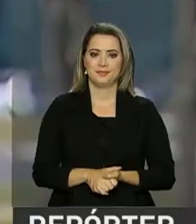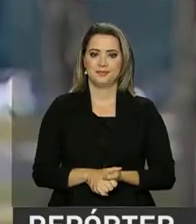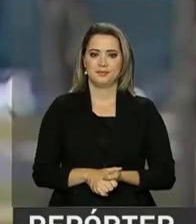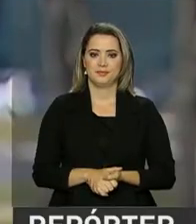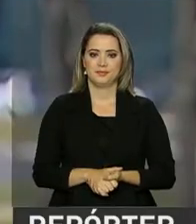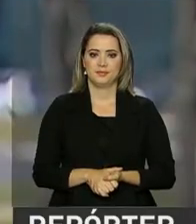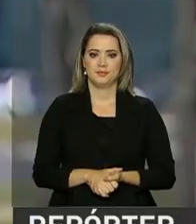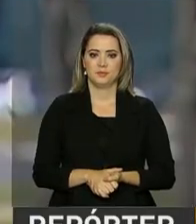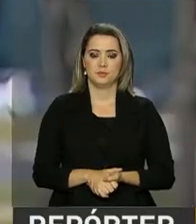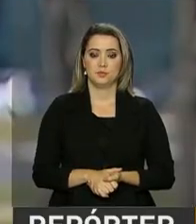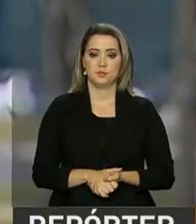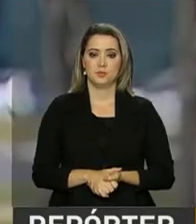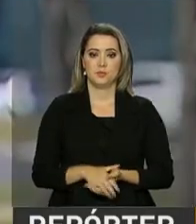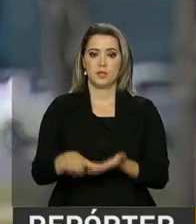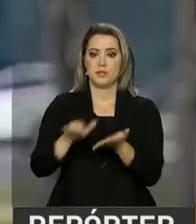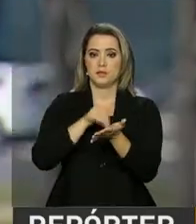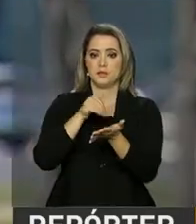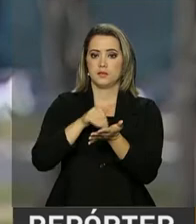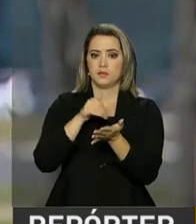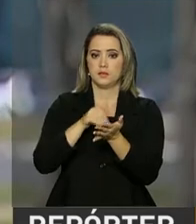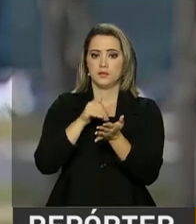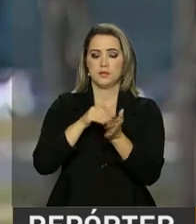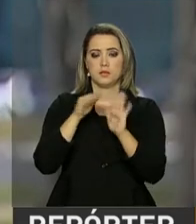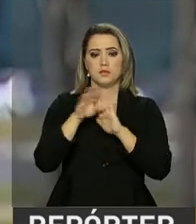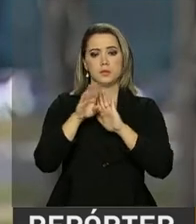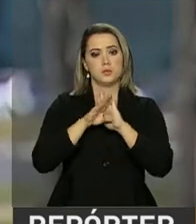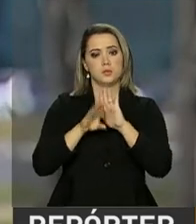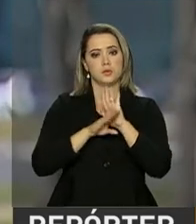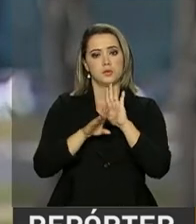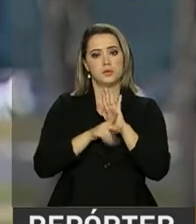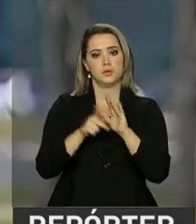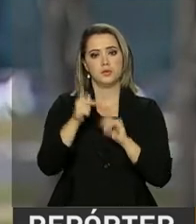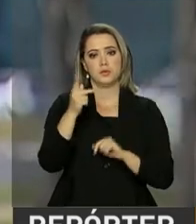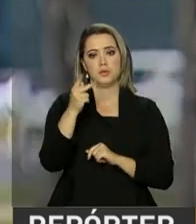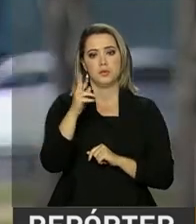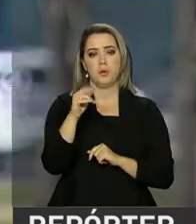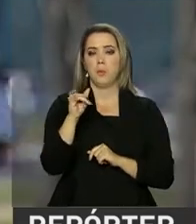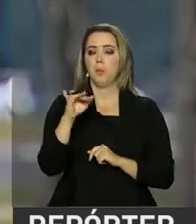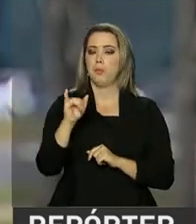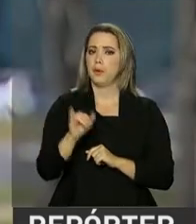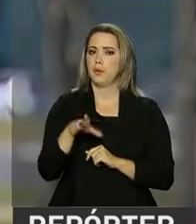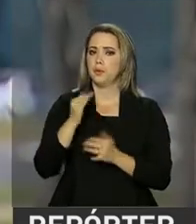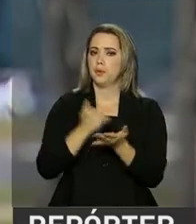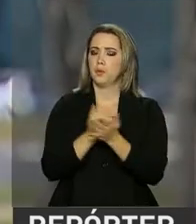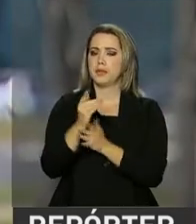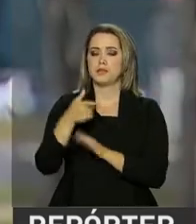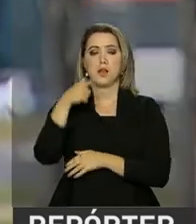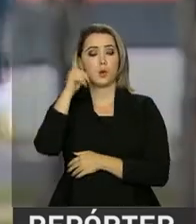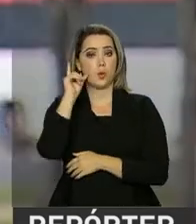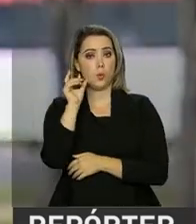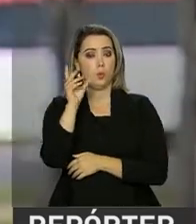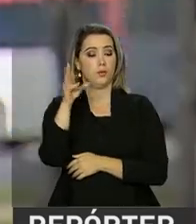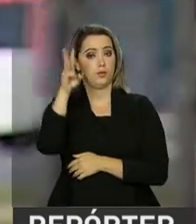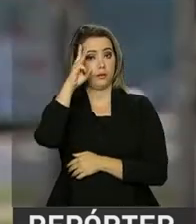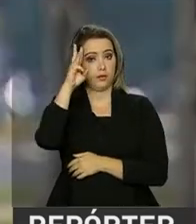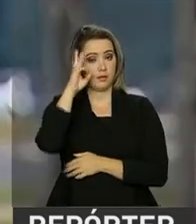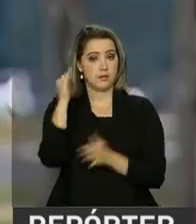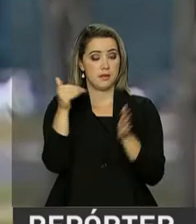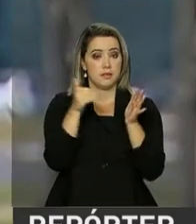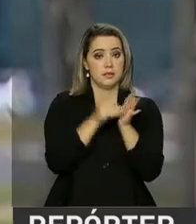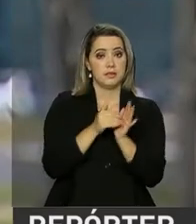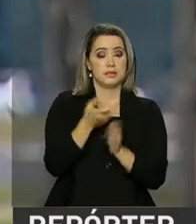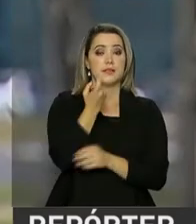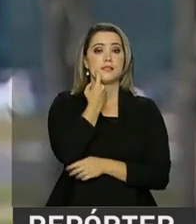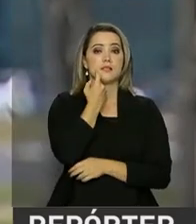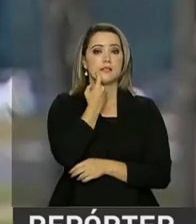as inscrições para o programa universidade para todos o prouni começaram ontem terça feira e vão até a praia uma